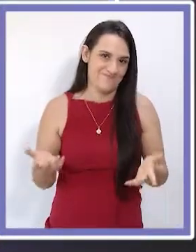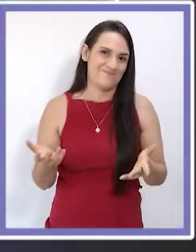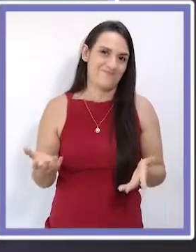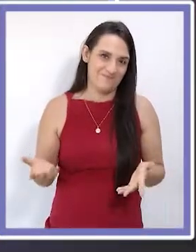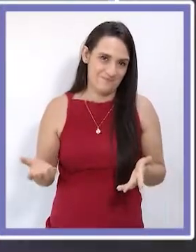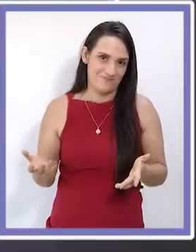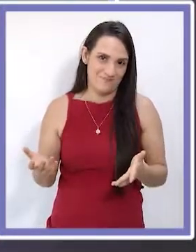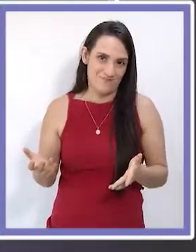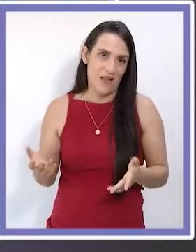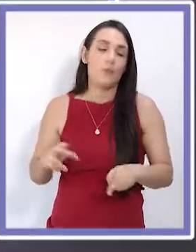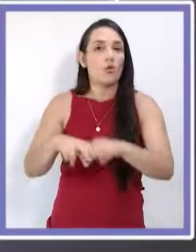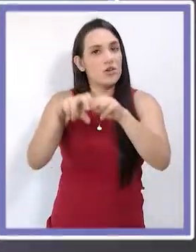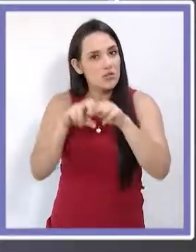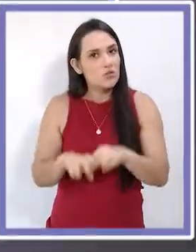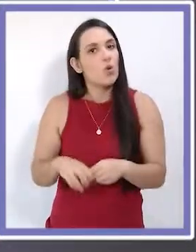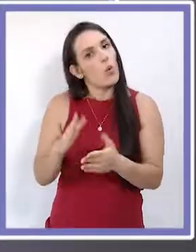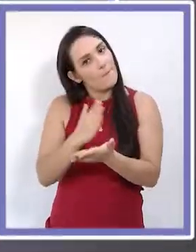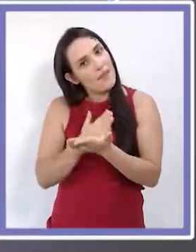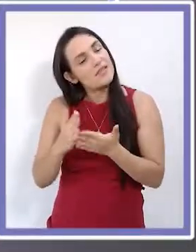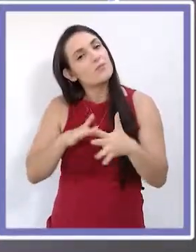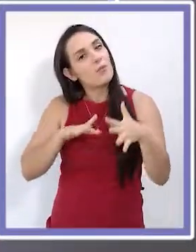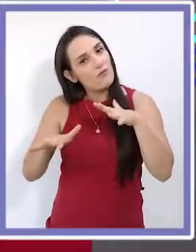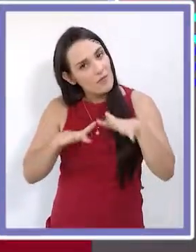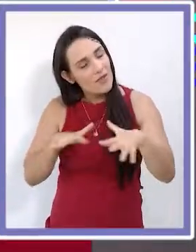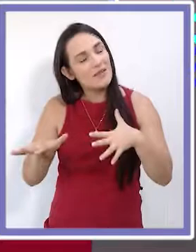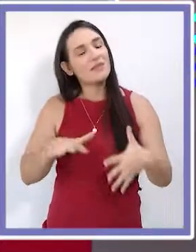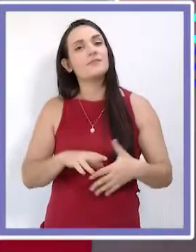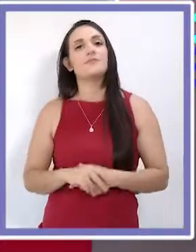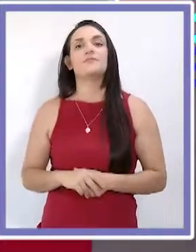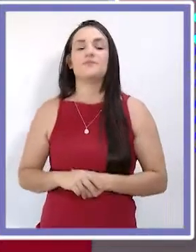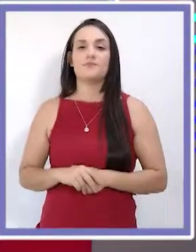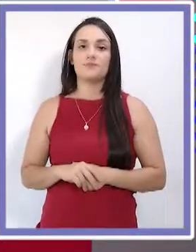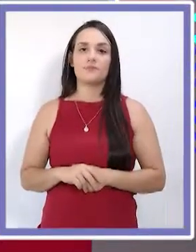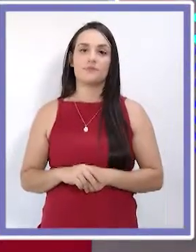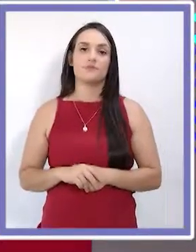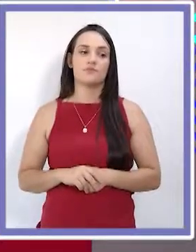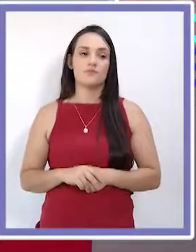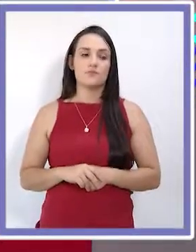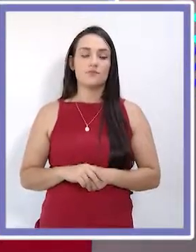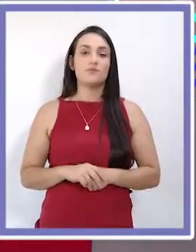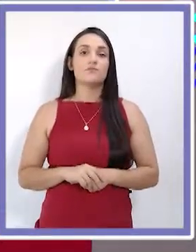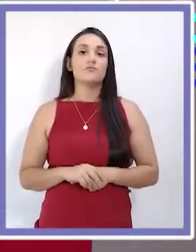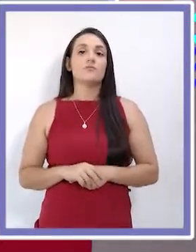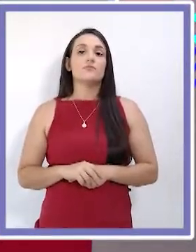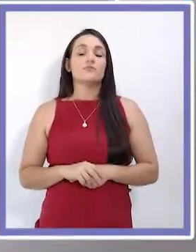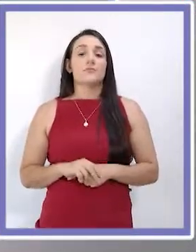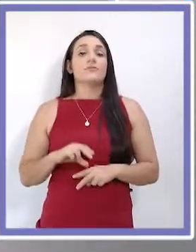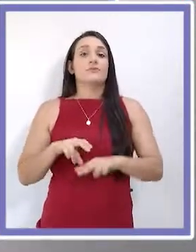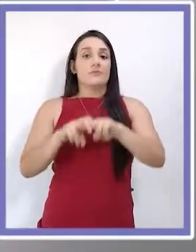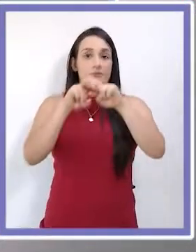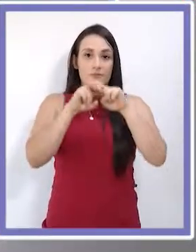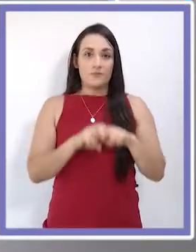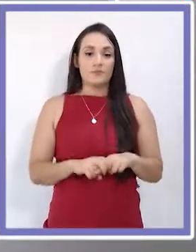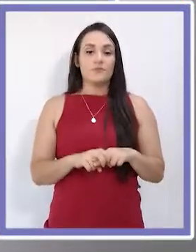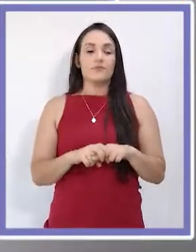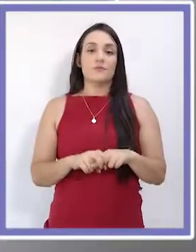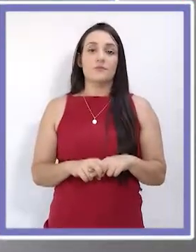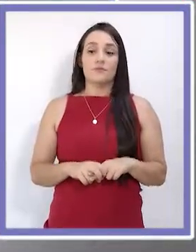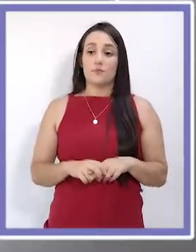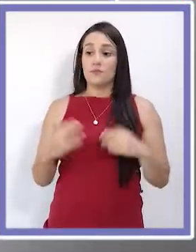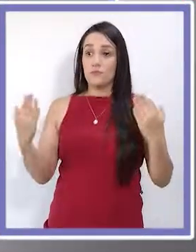lideramos, né, movimentos. Então, dentro dessa necessidade,